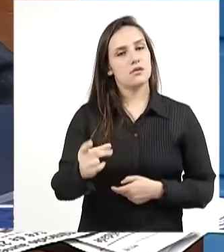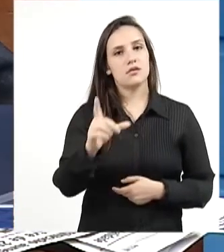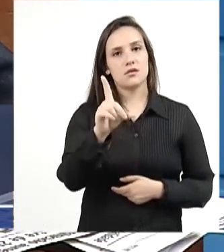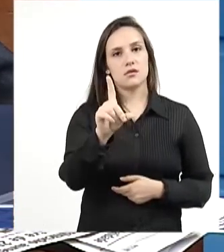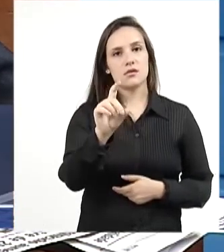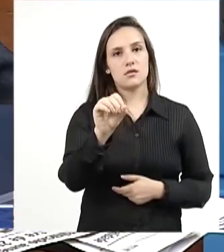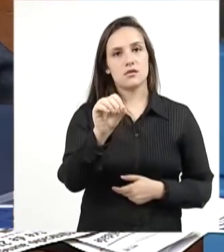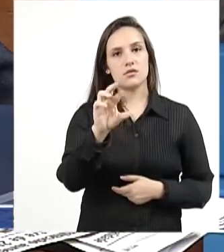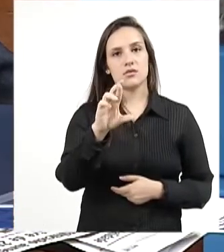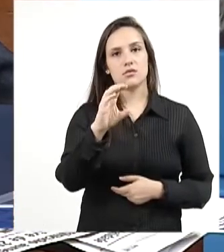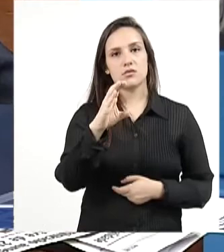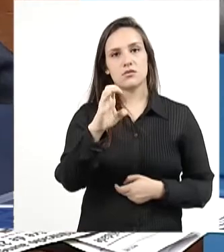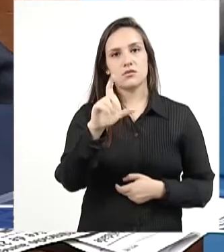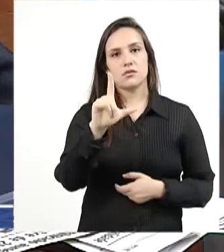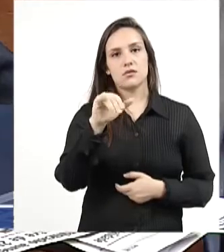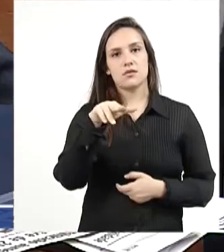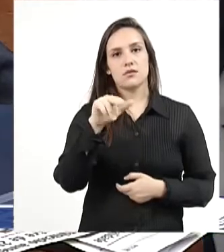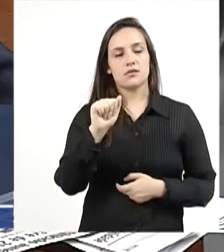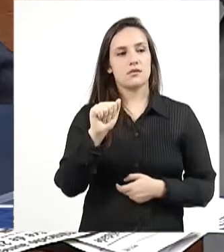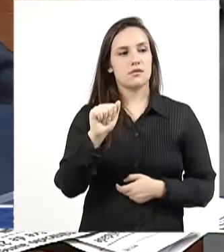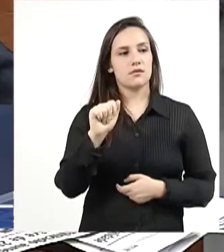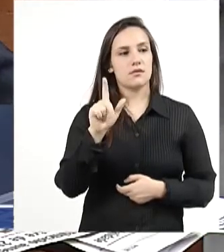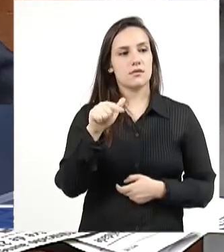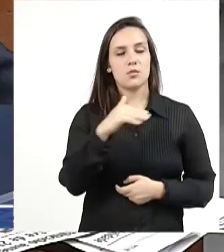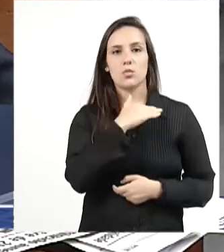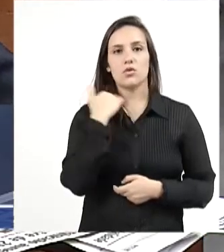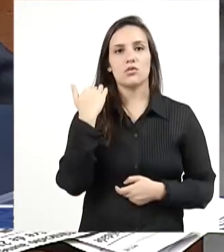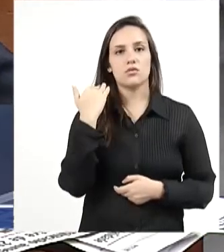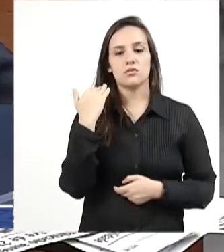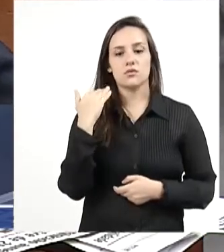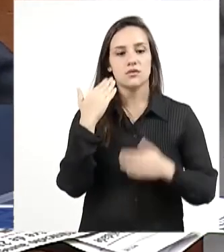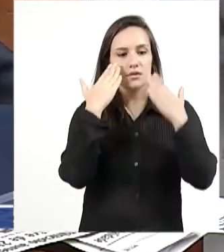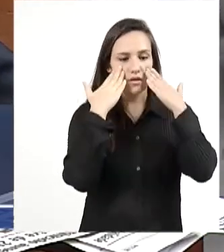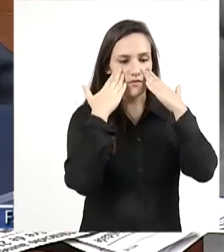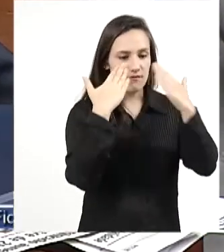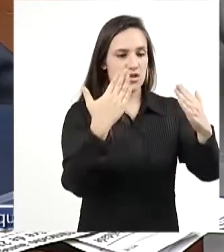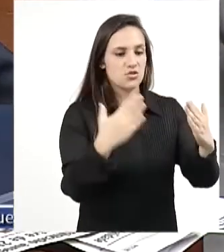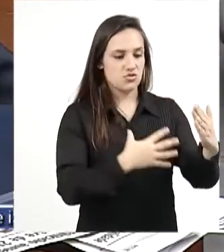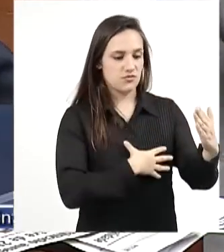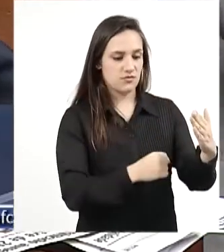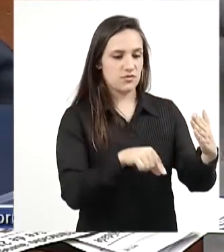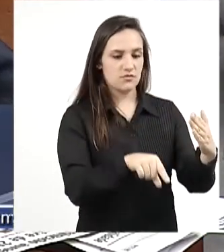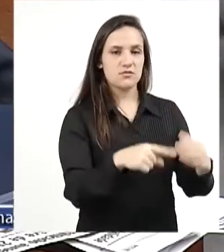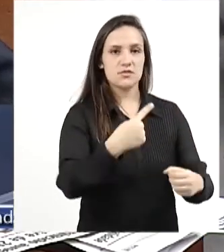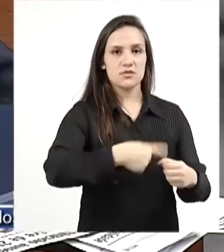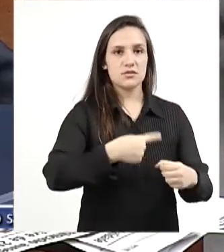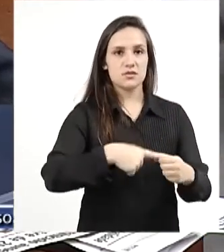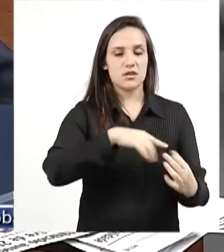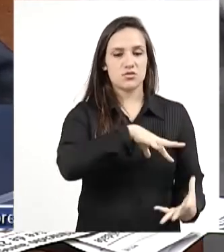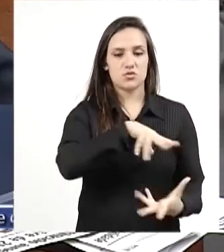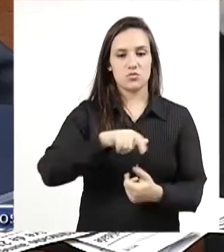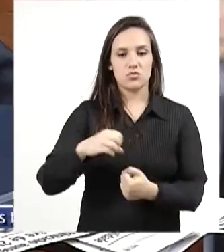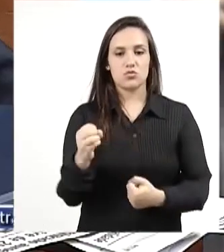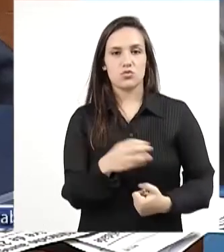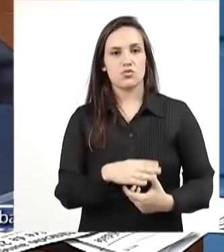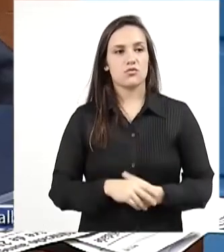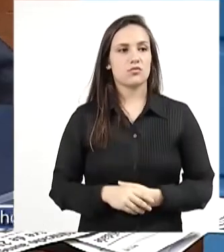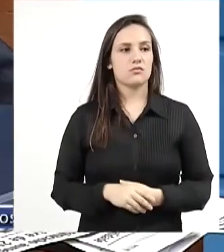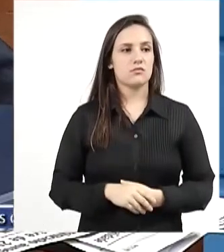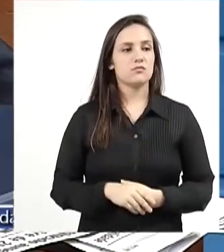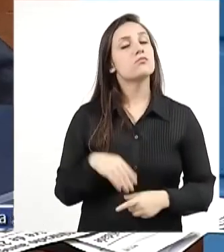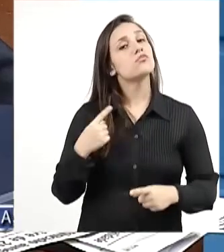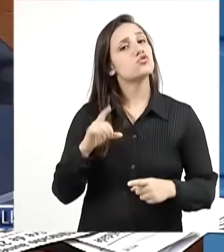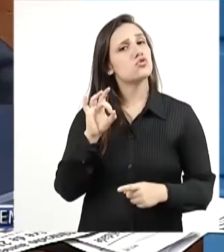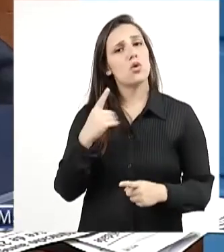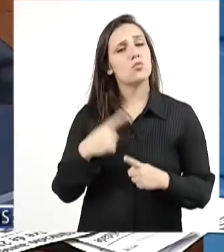Dorcelina Folador, que foi assassinada na frente das suas filhas pequenas na cidade de Mundo Novo, porque ela